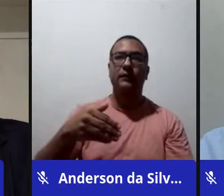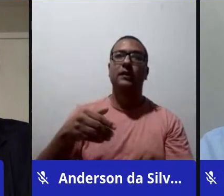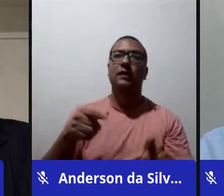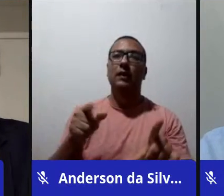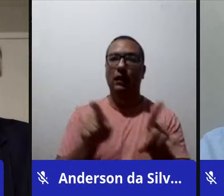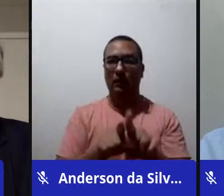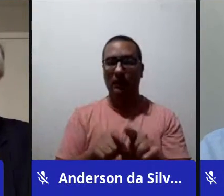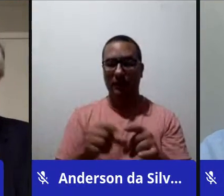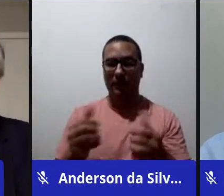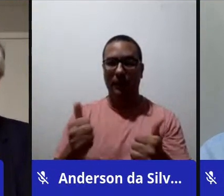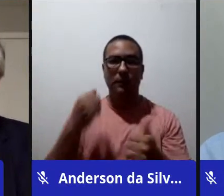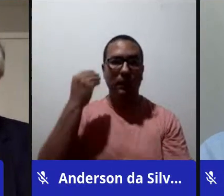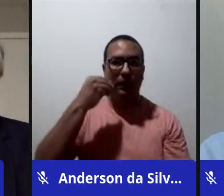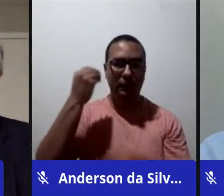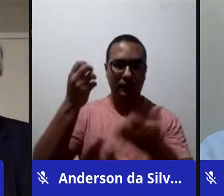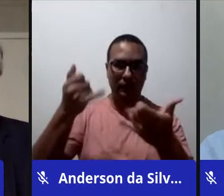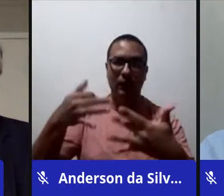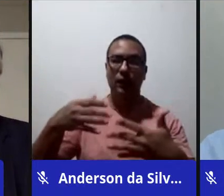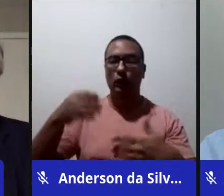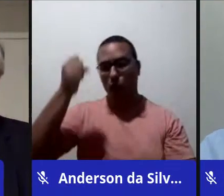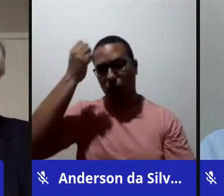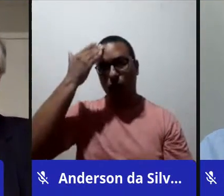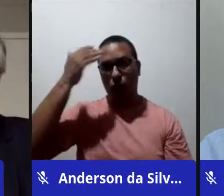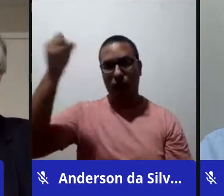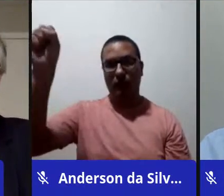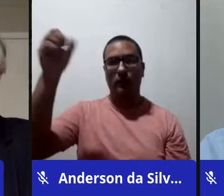vocês. Sucesso a todos.